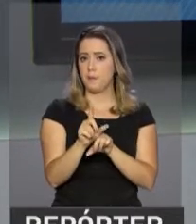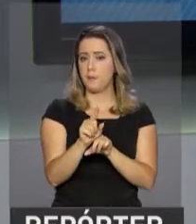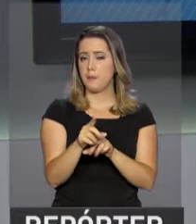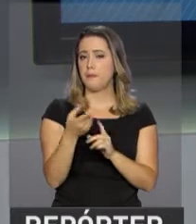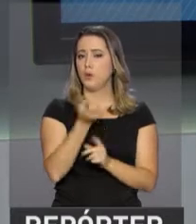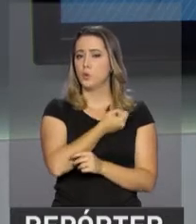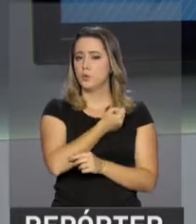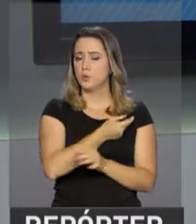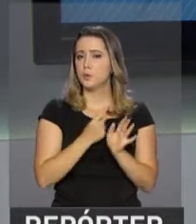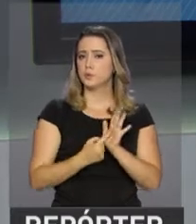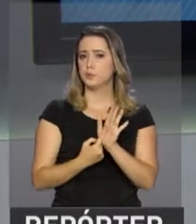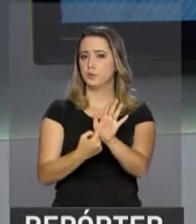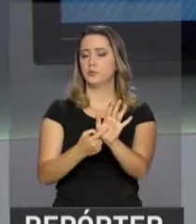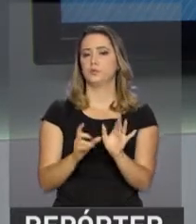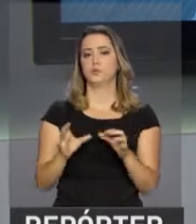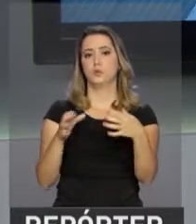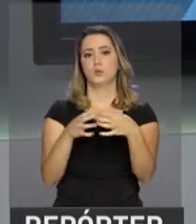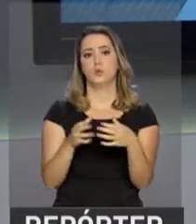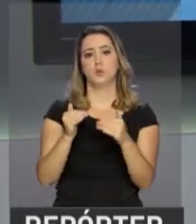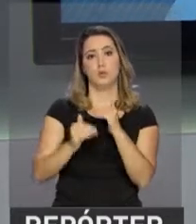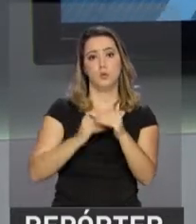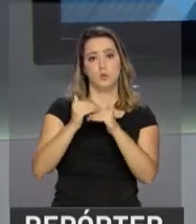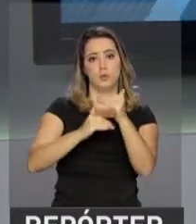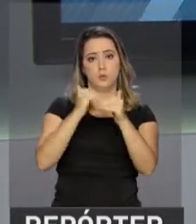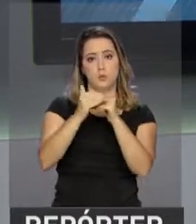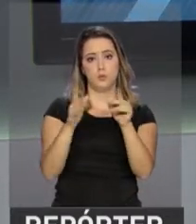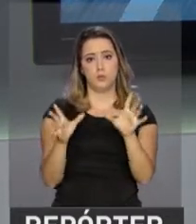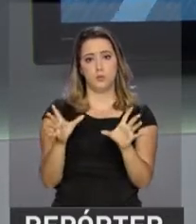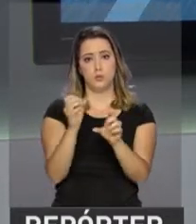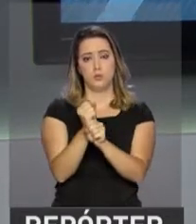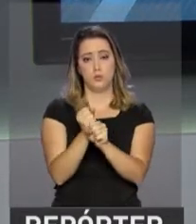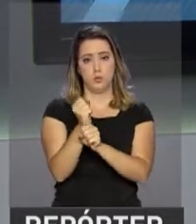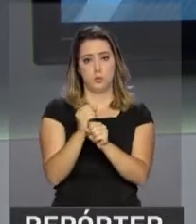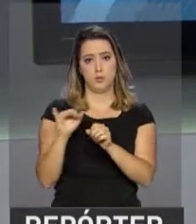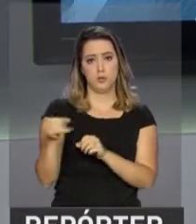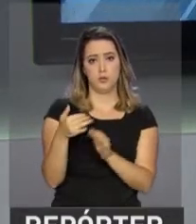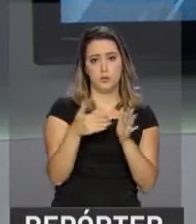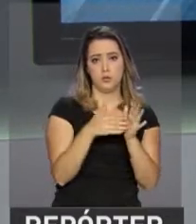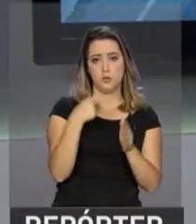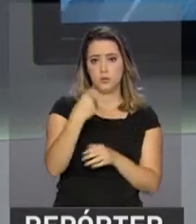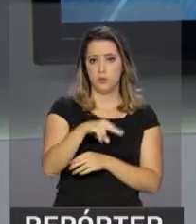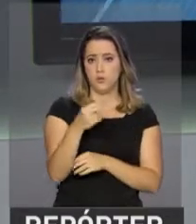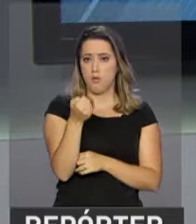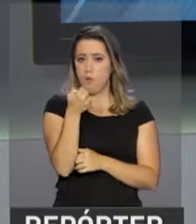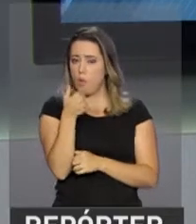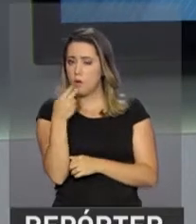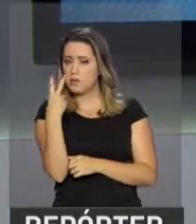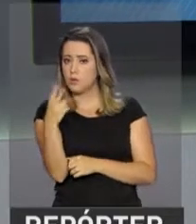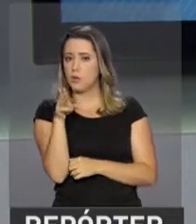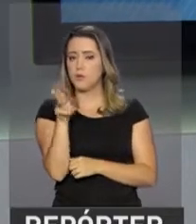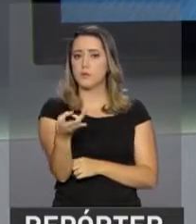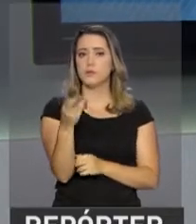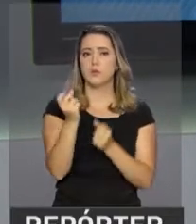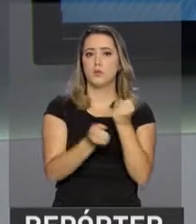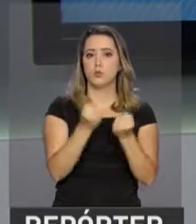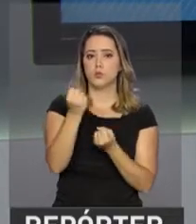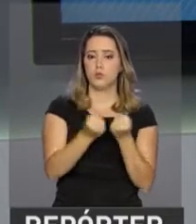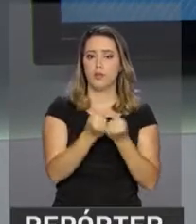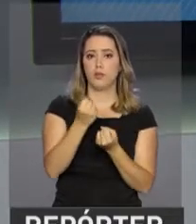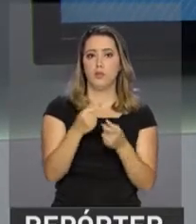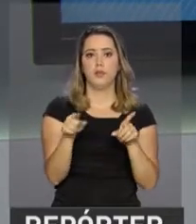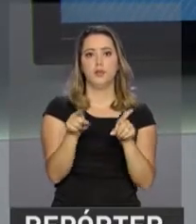os dados mostram que o segmento registrou no acumulado de janeiro a novembro quase dois milhões de veículos licenciados